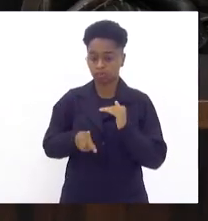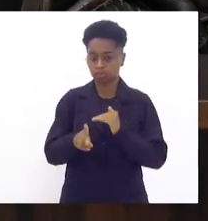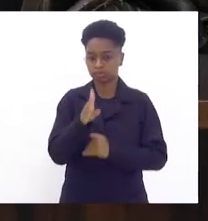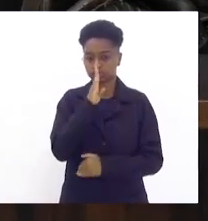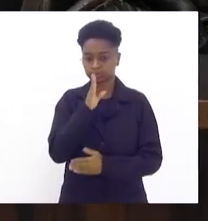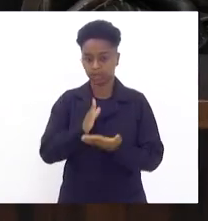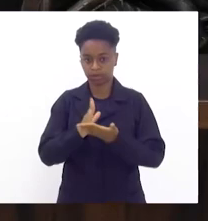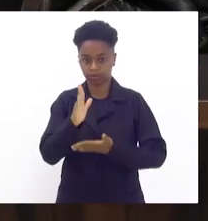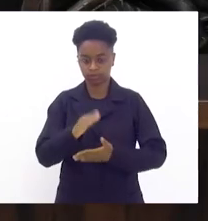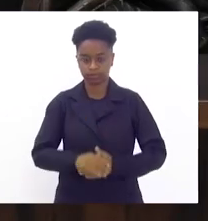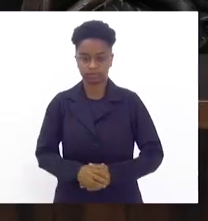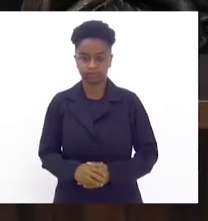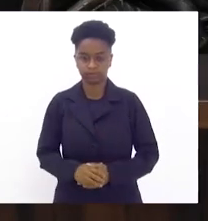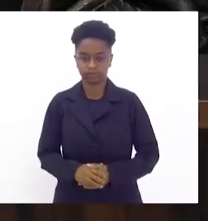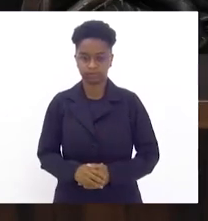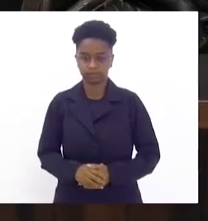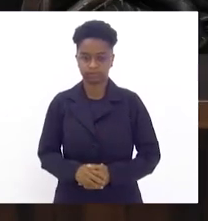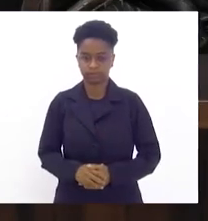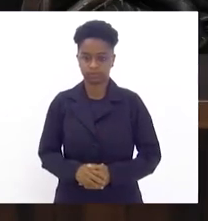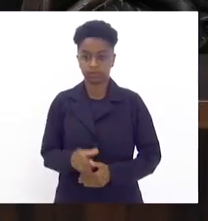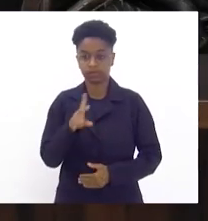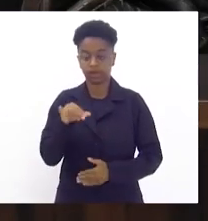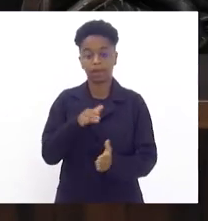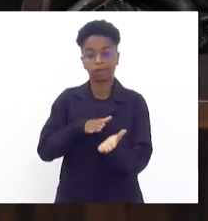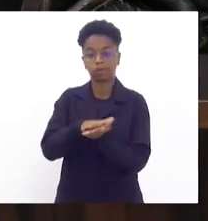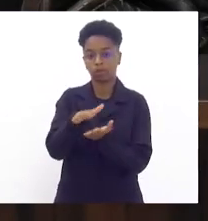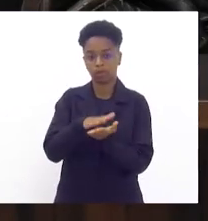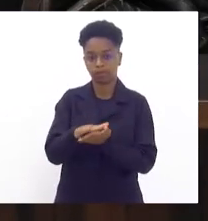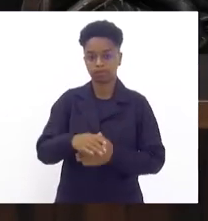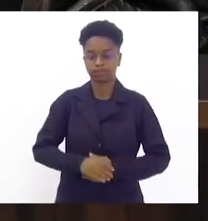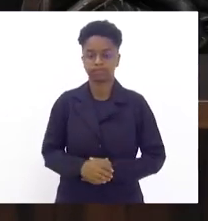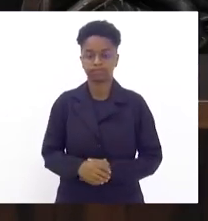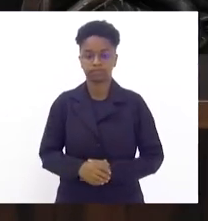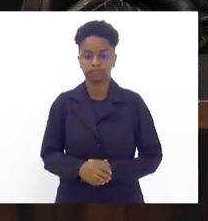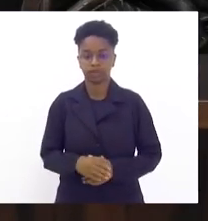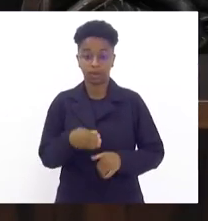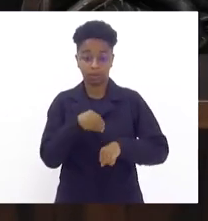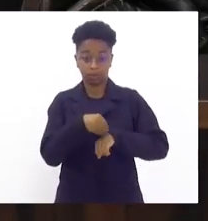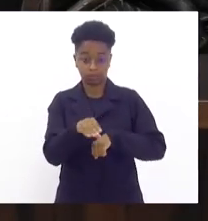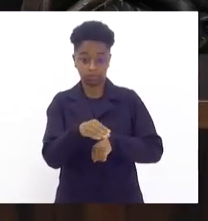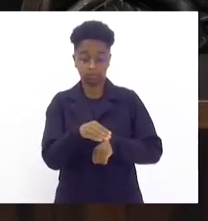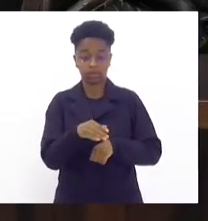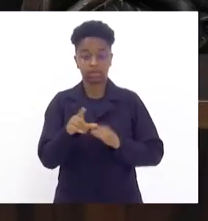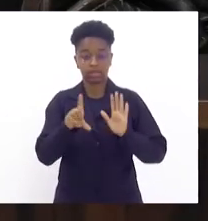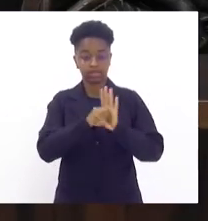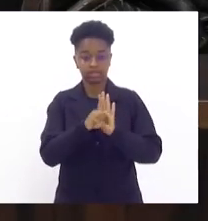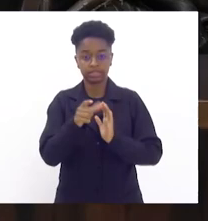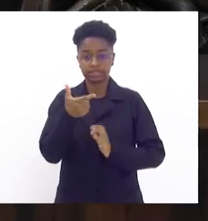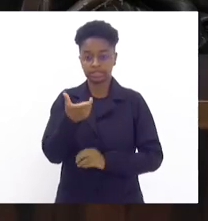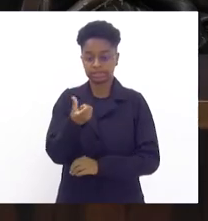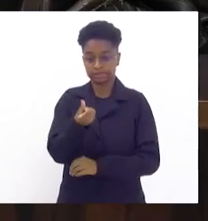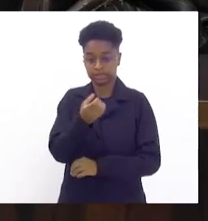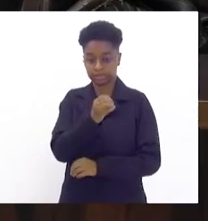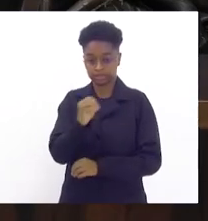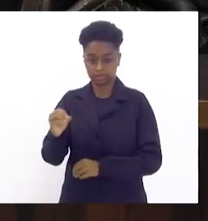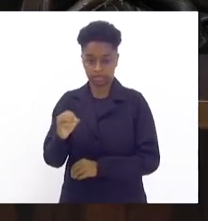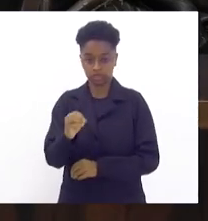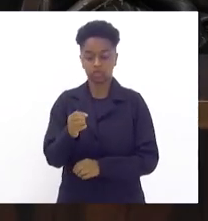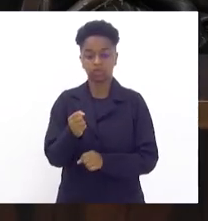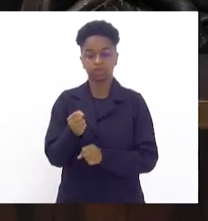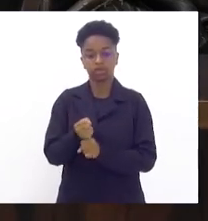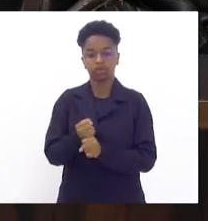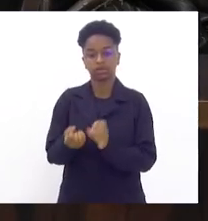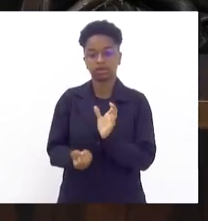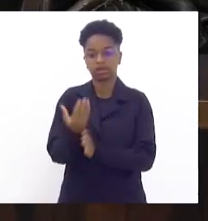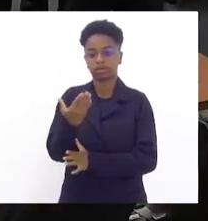estão. Aprovado. Vai à publicação. Indicação Legislativa 600/2022, de autoria da deputada